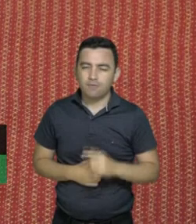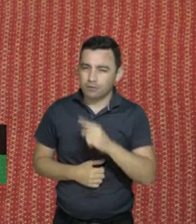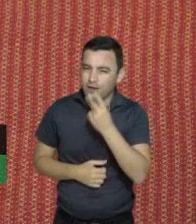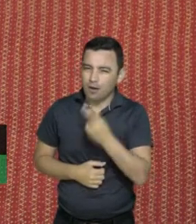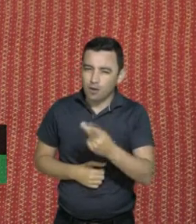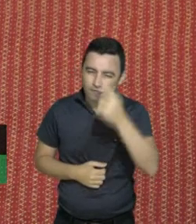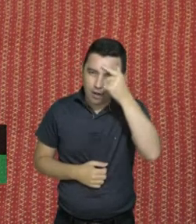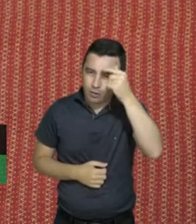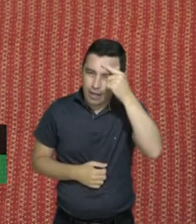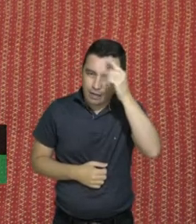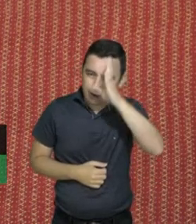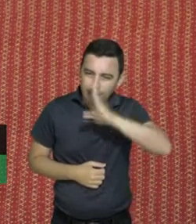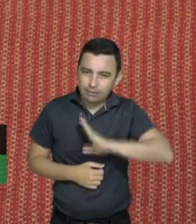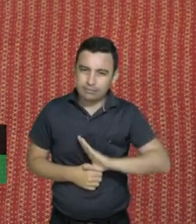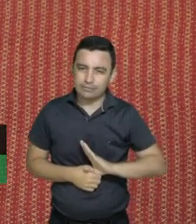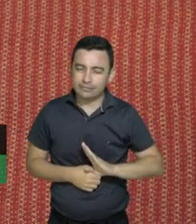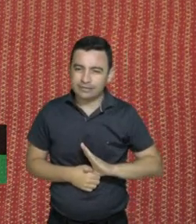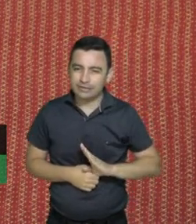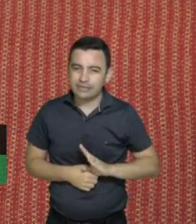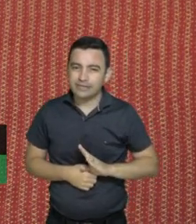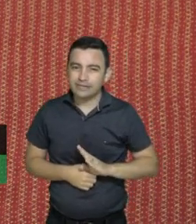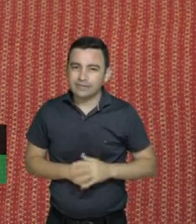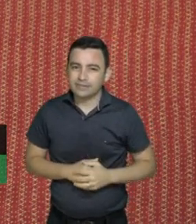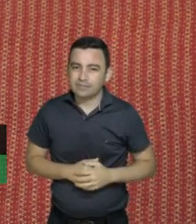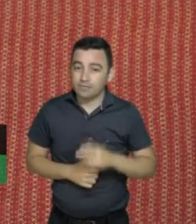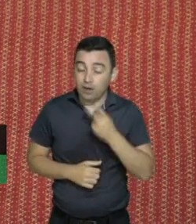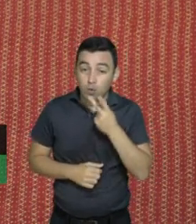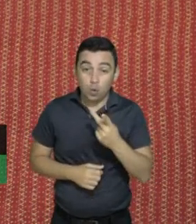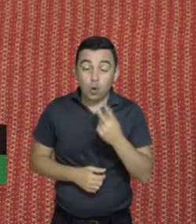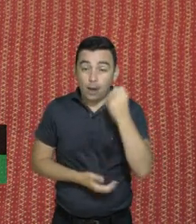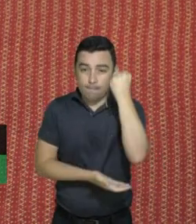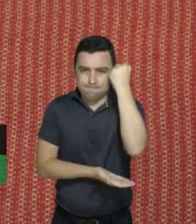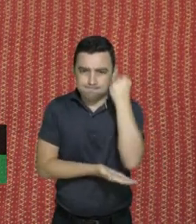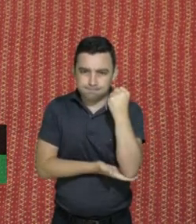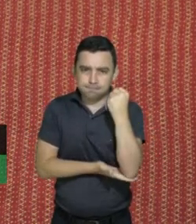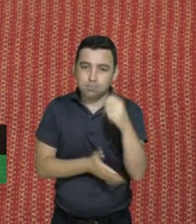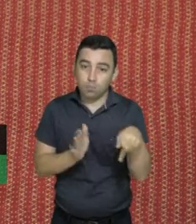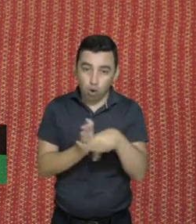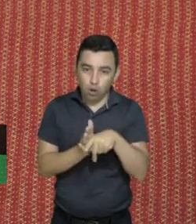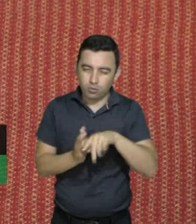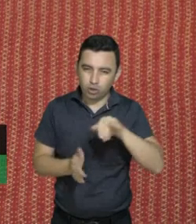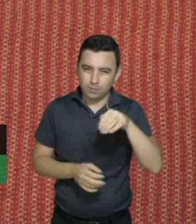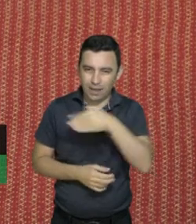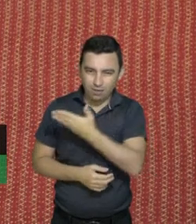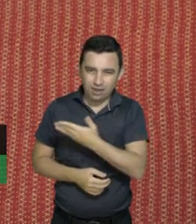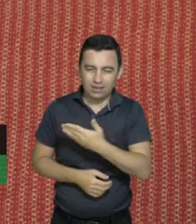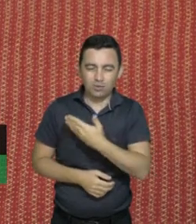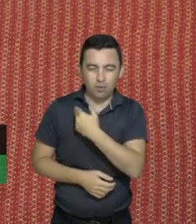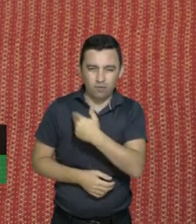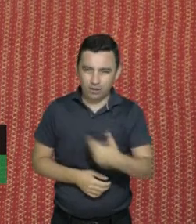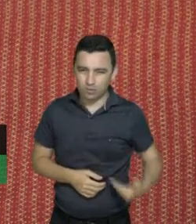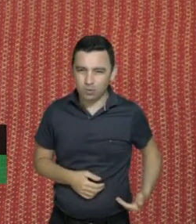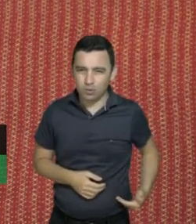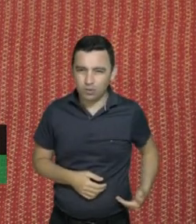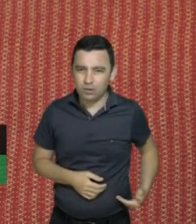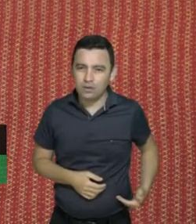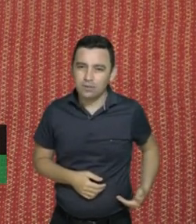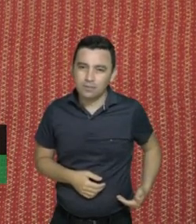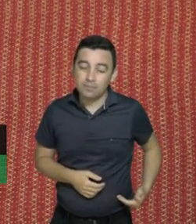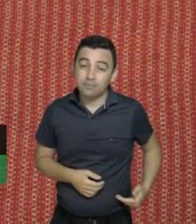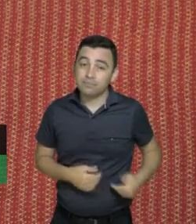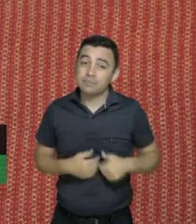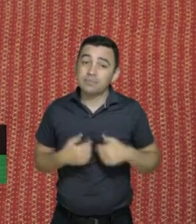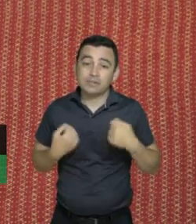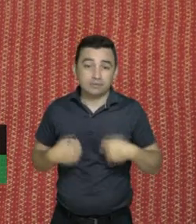gratuita que foi colocada como um pilar da eleição do governador Jorginho Melo não só da eleição isso caminha